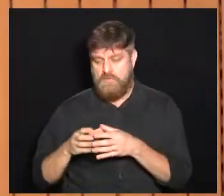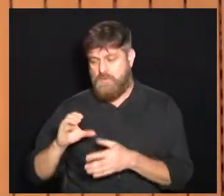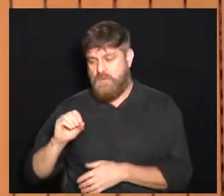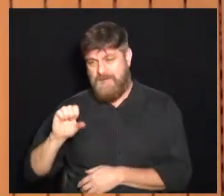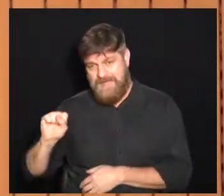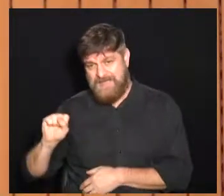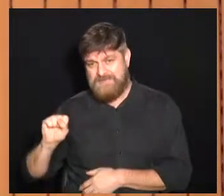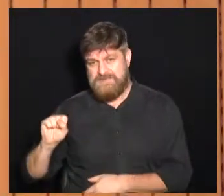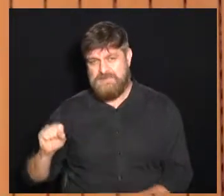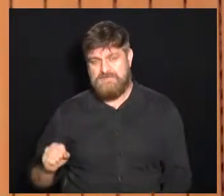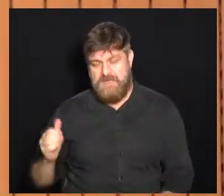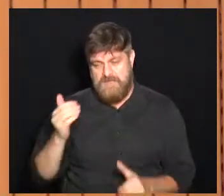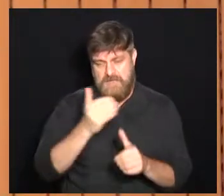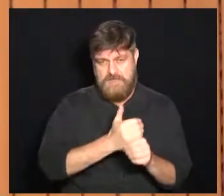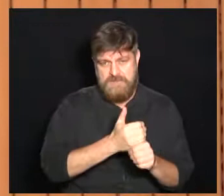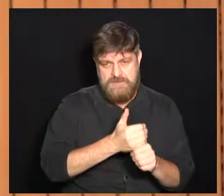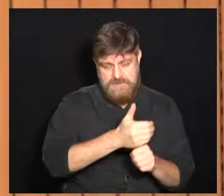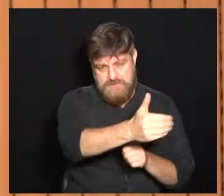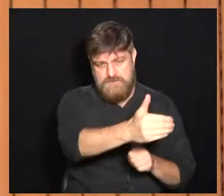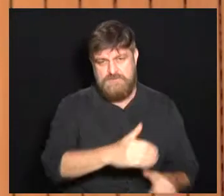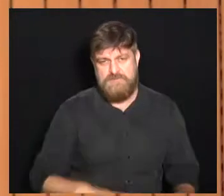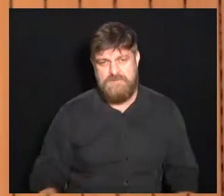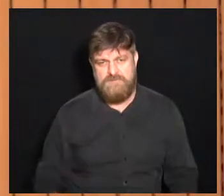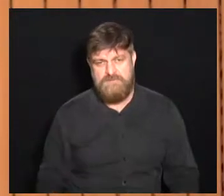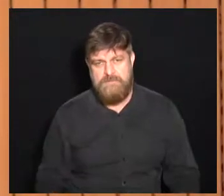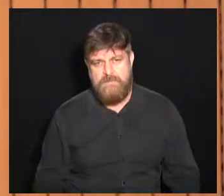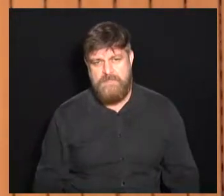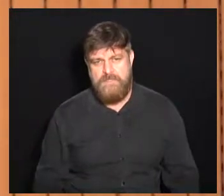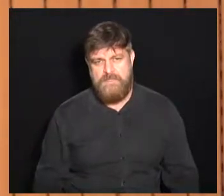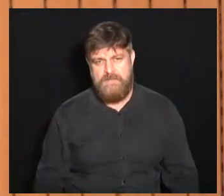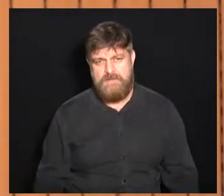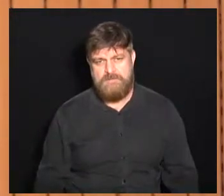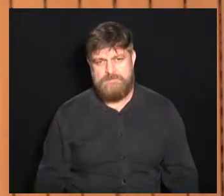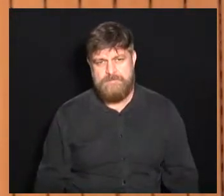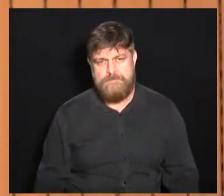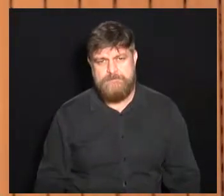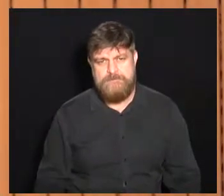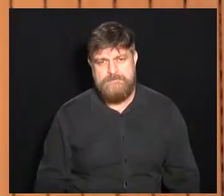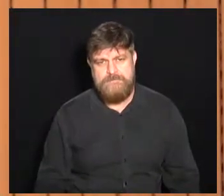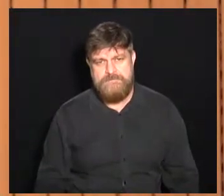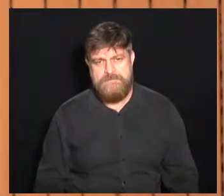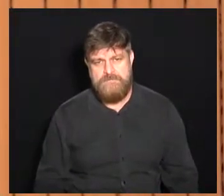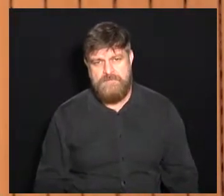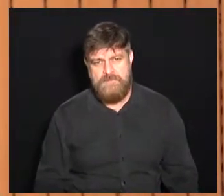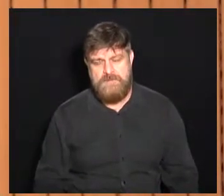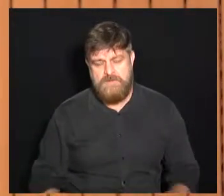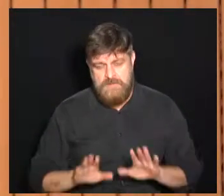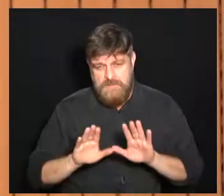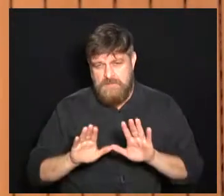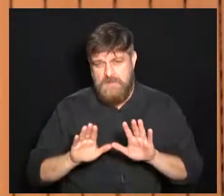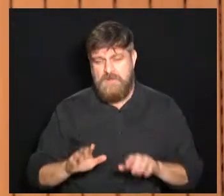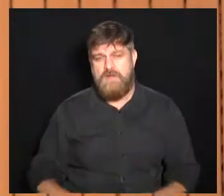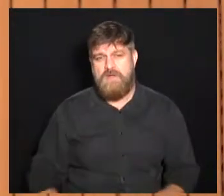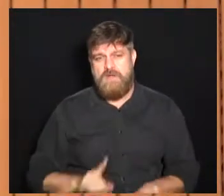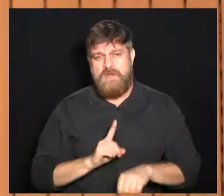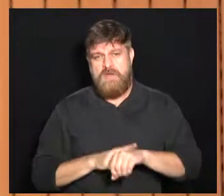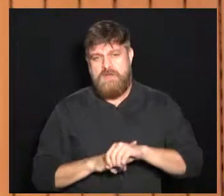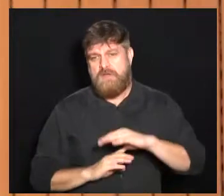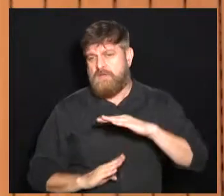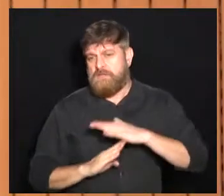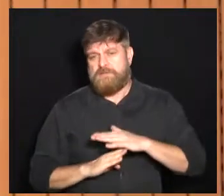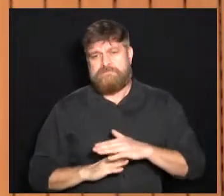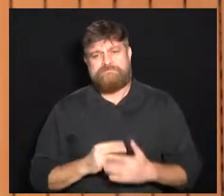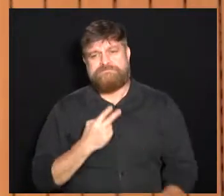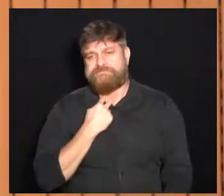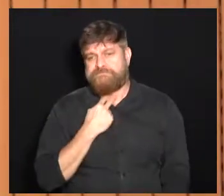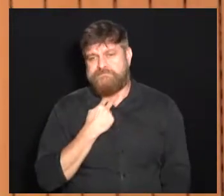né, que também está na mesma situação. Porém, o prazo não deu. O prazo